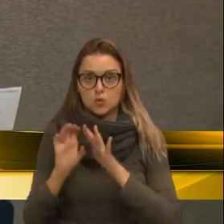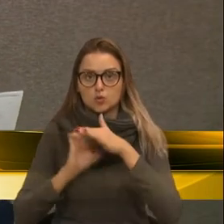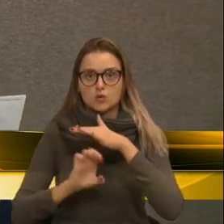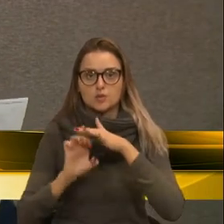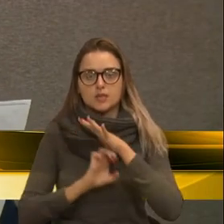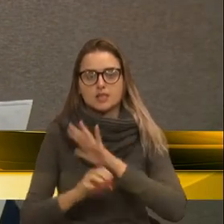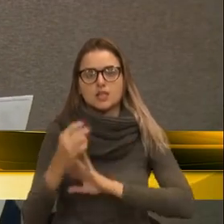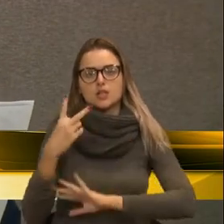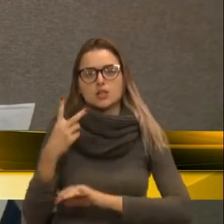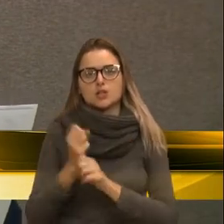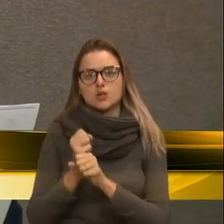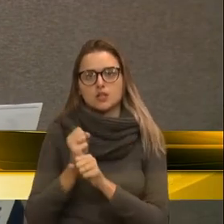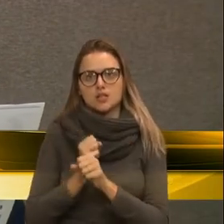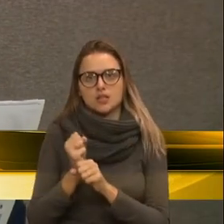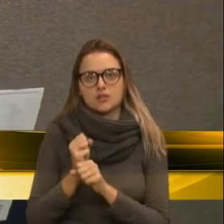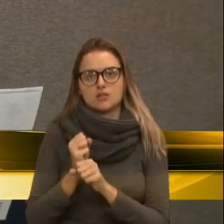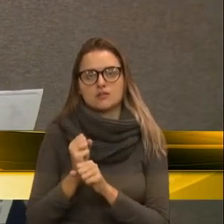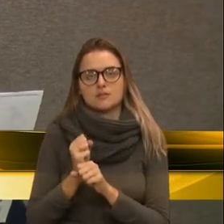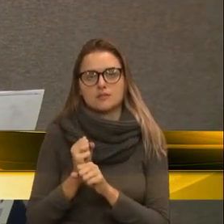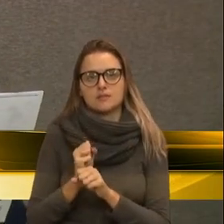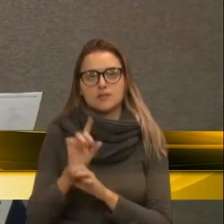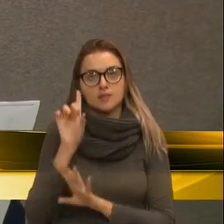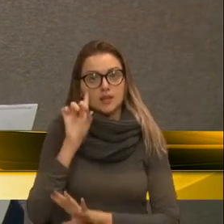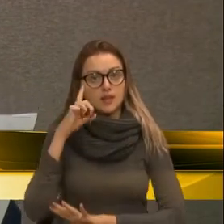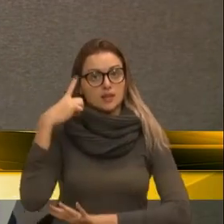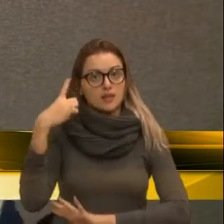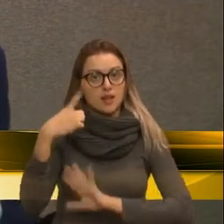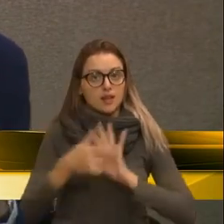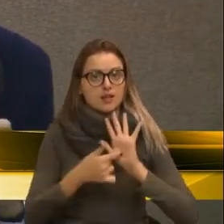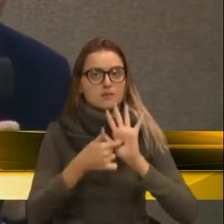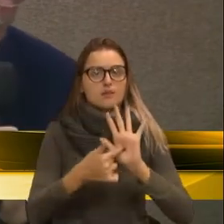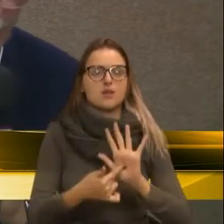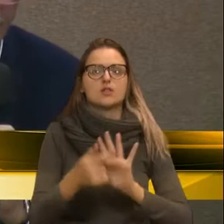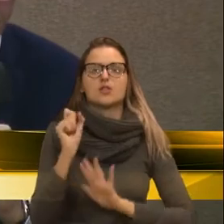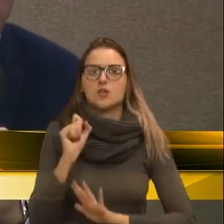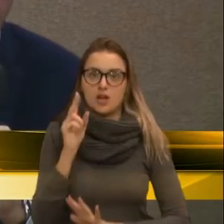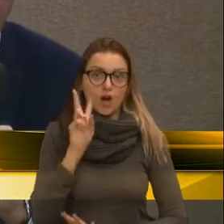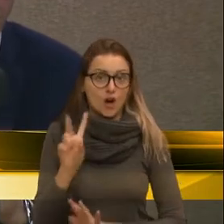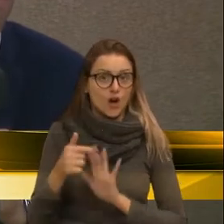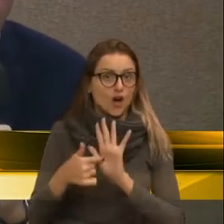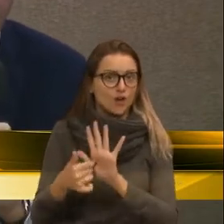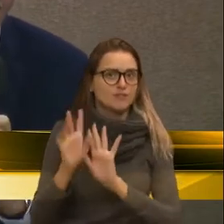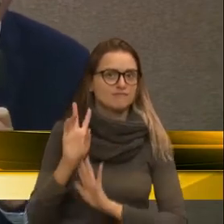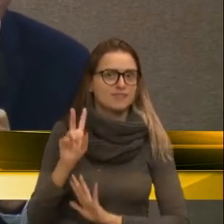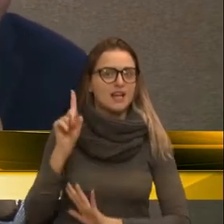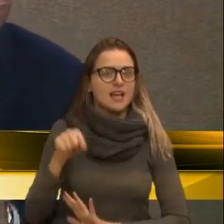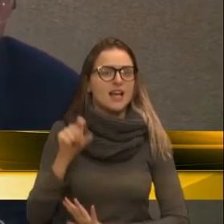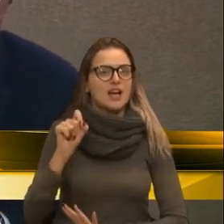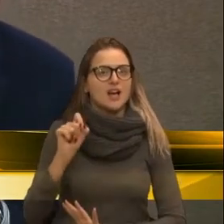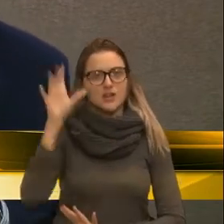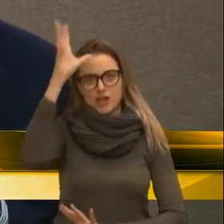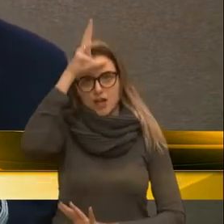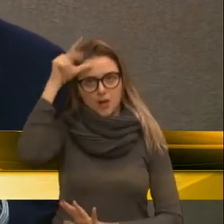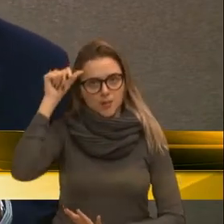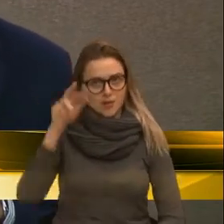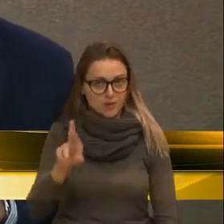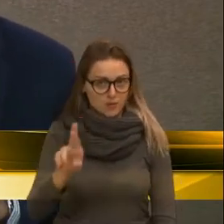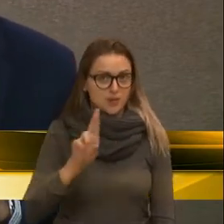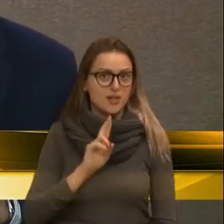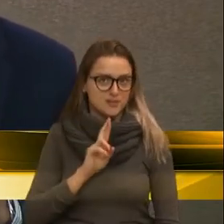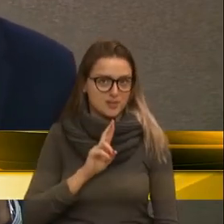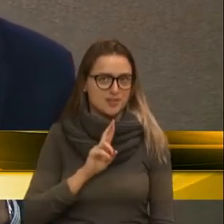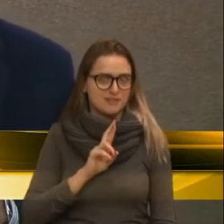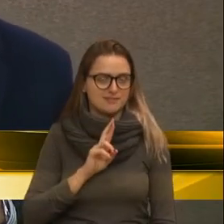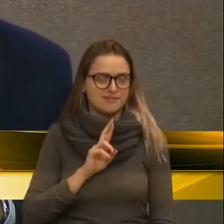anos para providenciar o BITS. A iniciativa demonstra, veja bem, isso aqui é o que o Executivo escreveu,